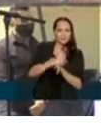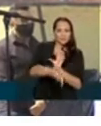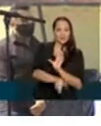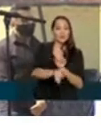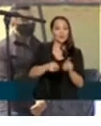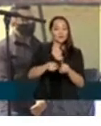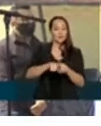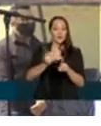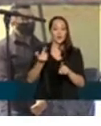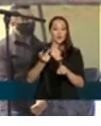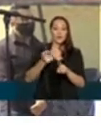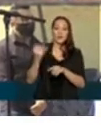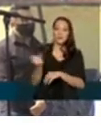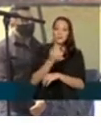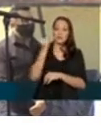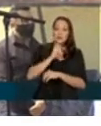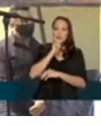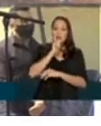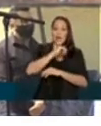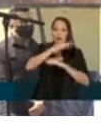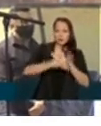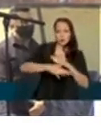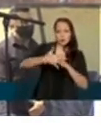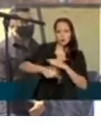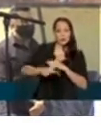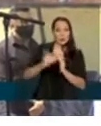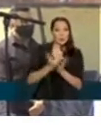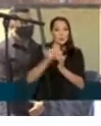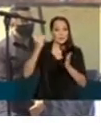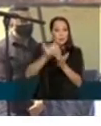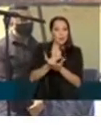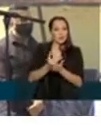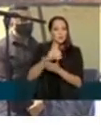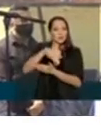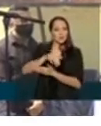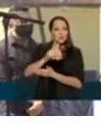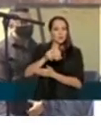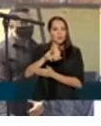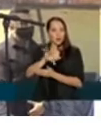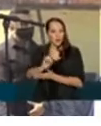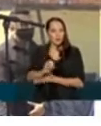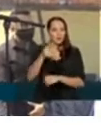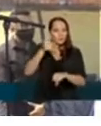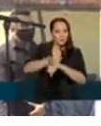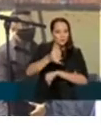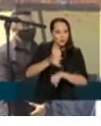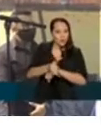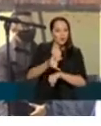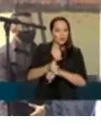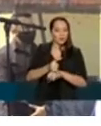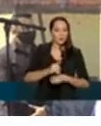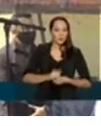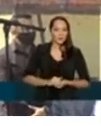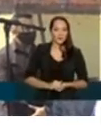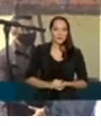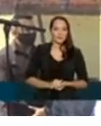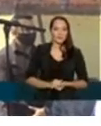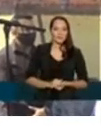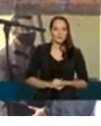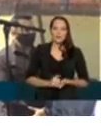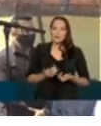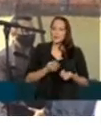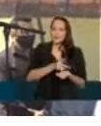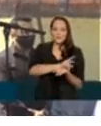hídrico, a terceira maior reserva de minério de ferro e a segunda de manganês do Brasil,